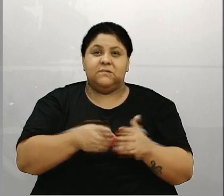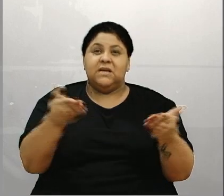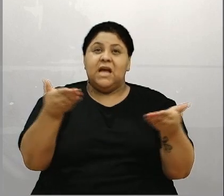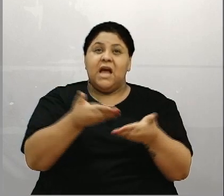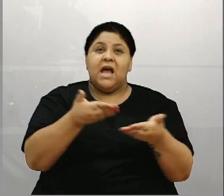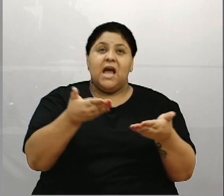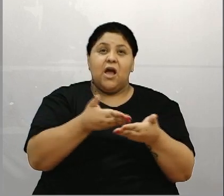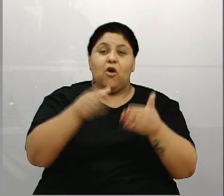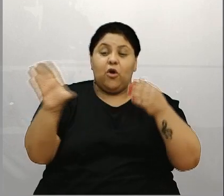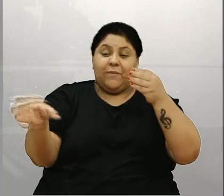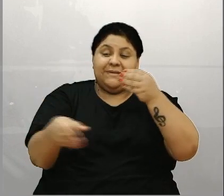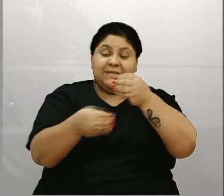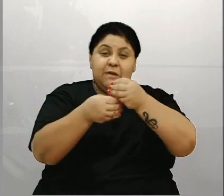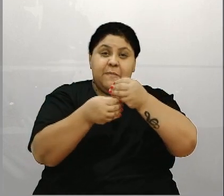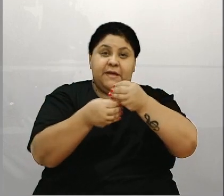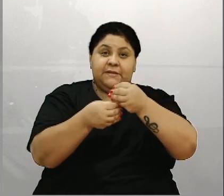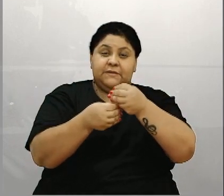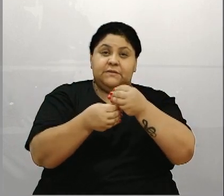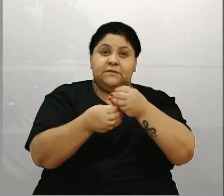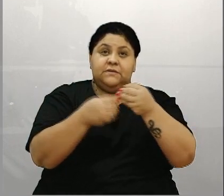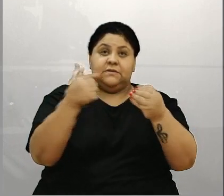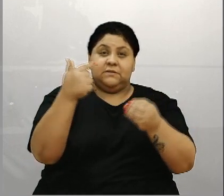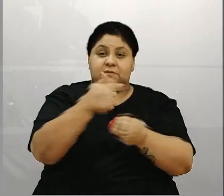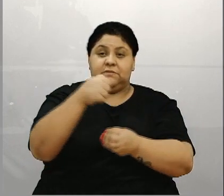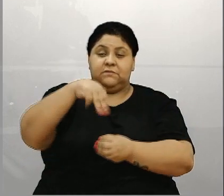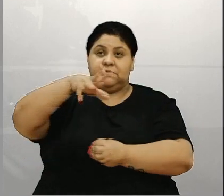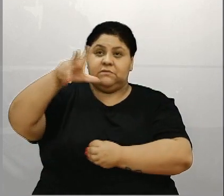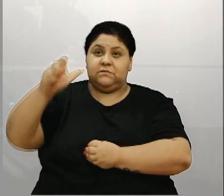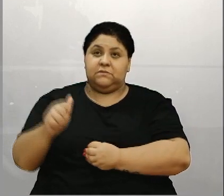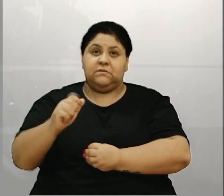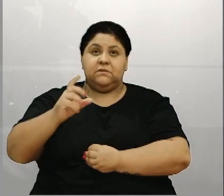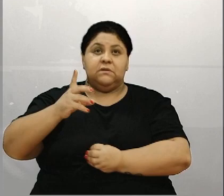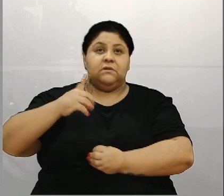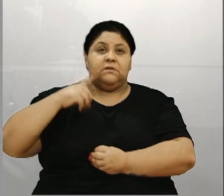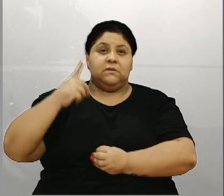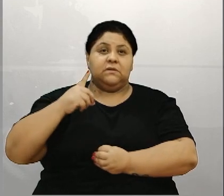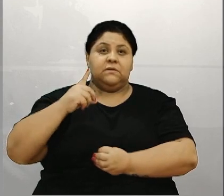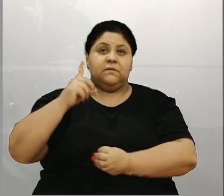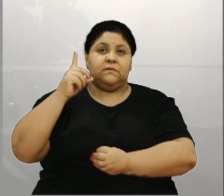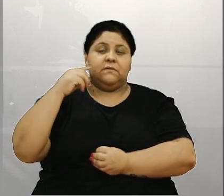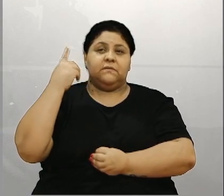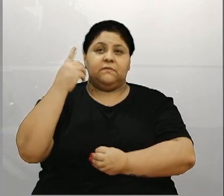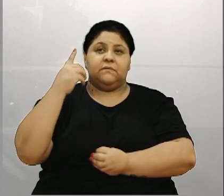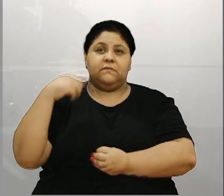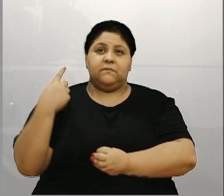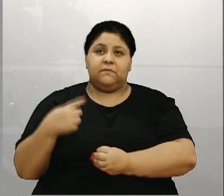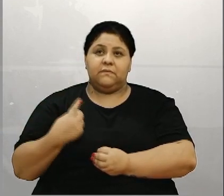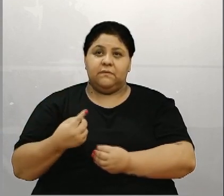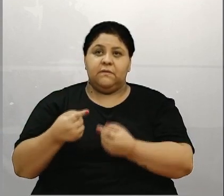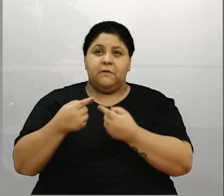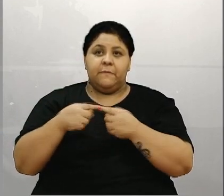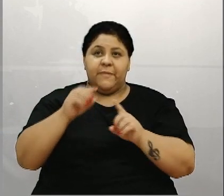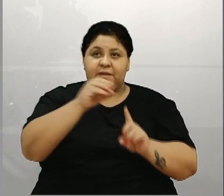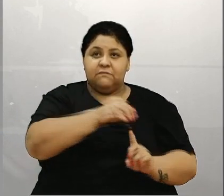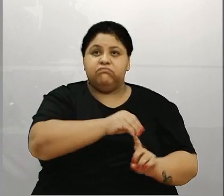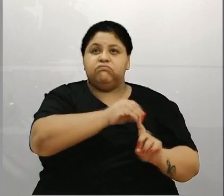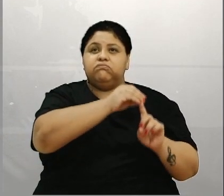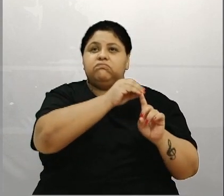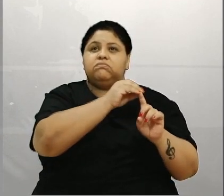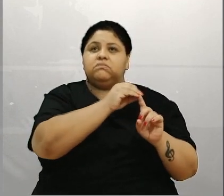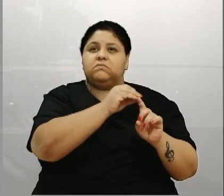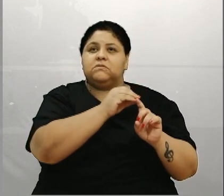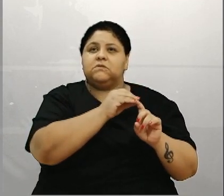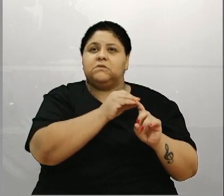com essa emenda de 7 milhões da deputada Denise para comprar maquinário, mas principalmente